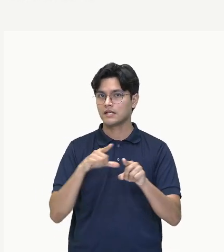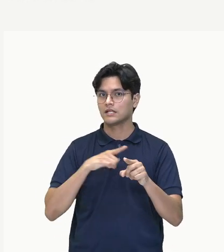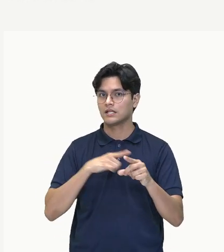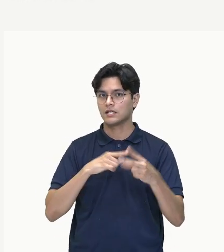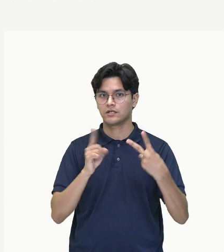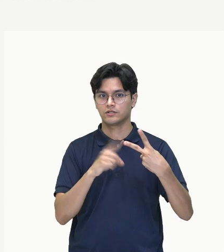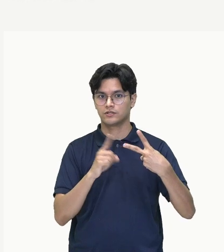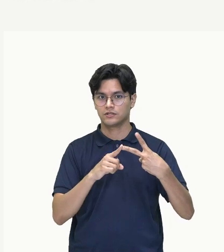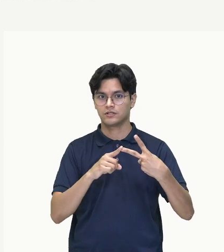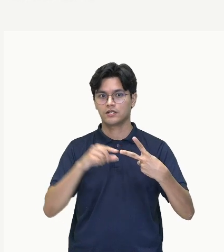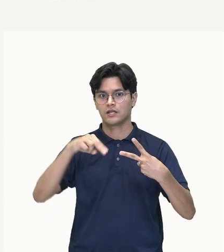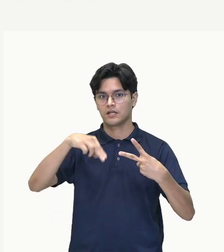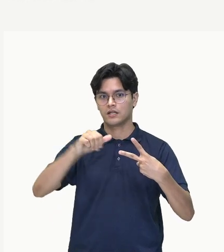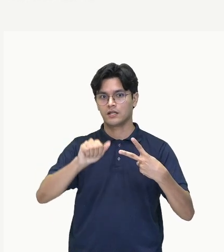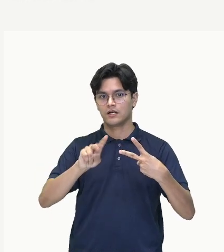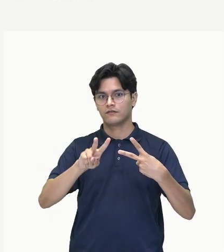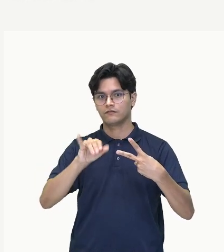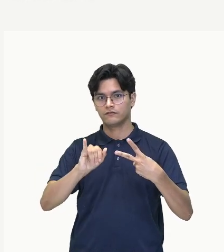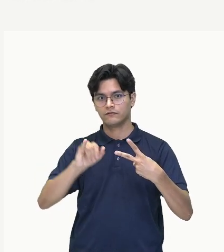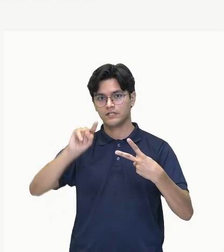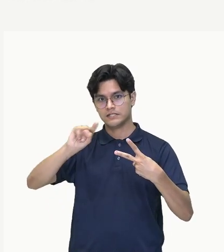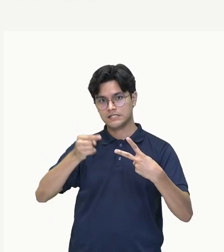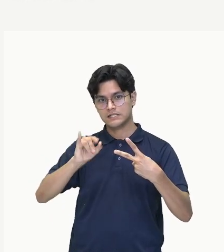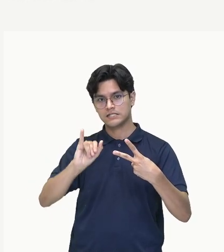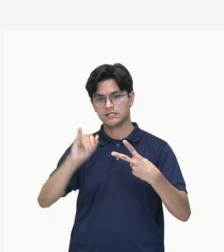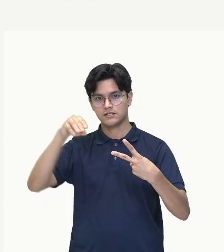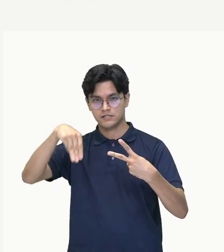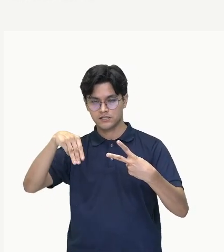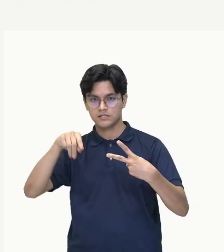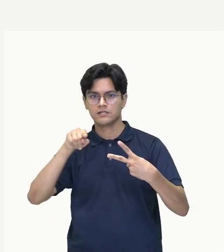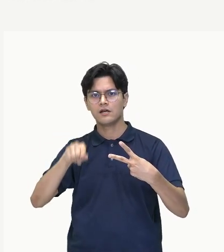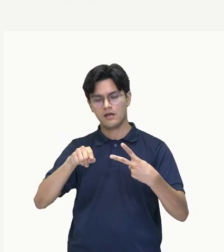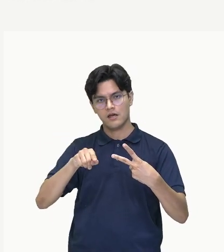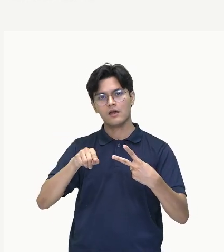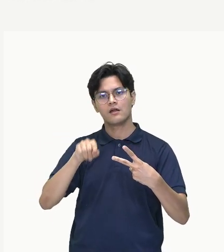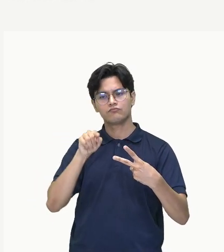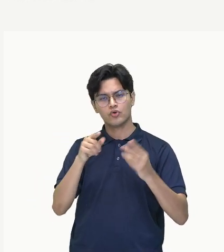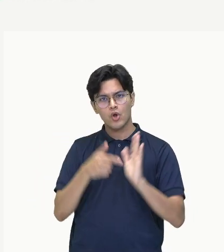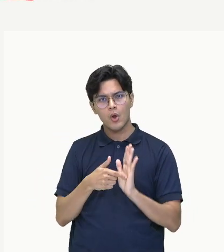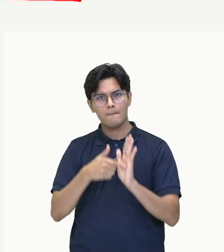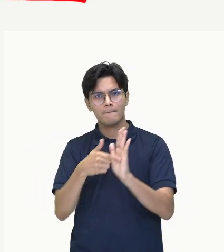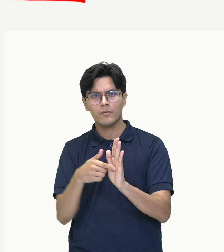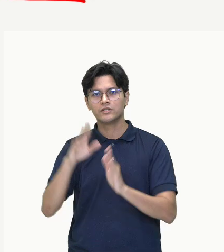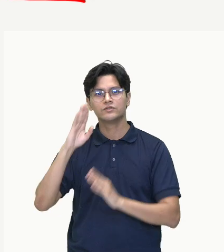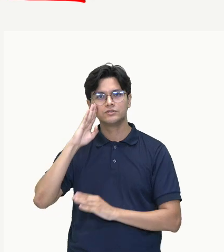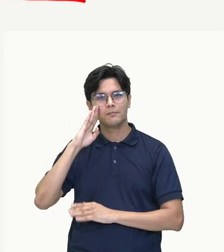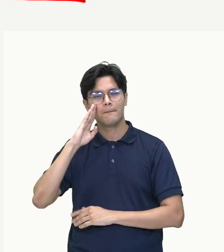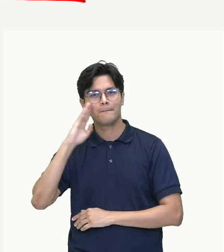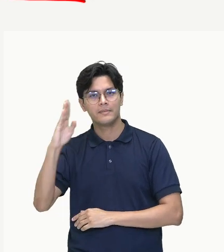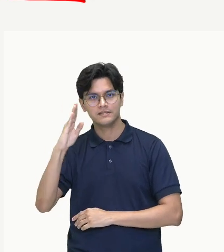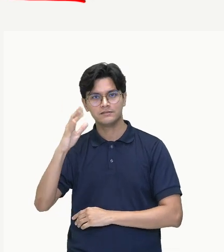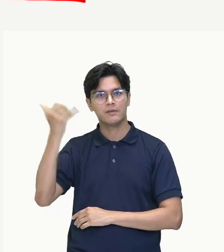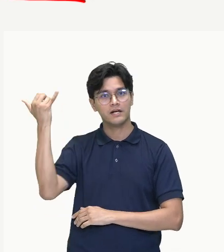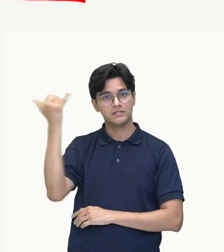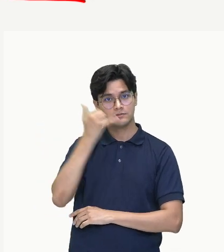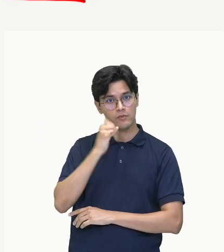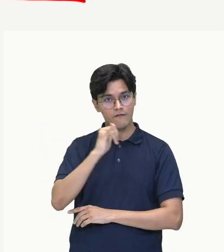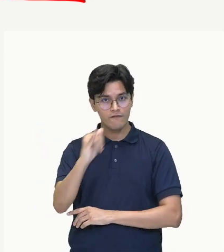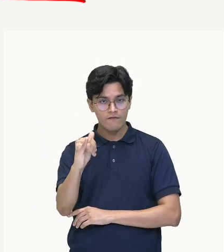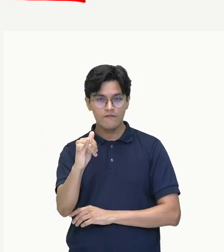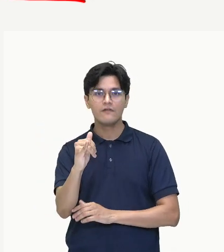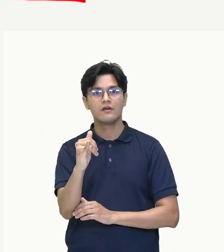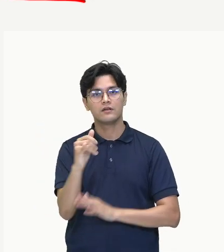a atuação, os ensinamentos e a previsão dos principais profetas do judaísmo. Eu diria que aqui na